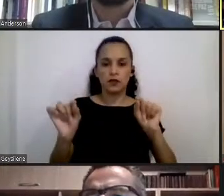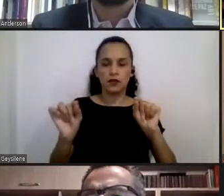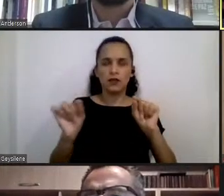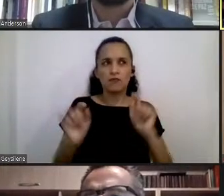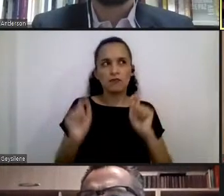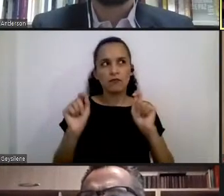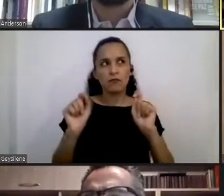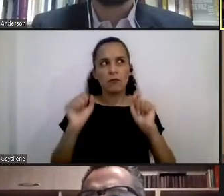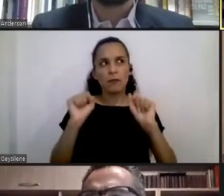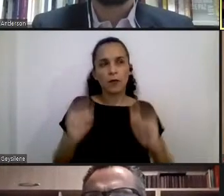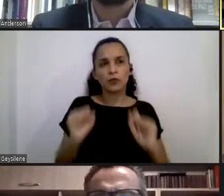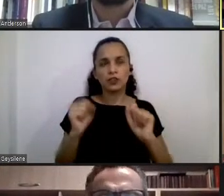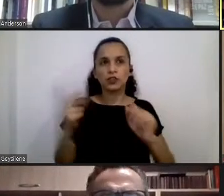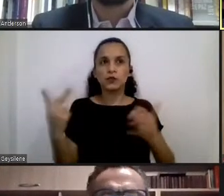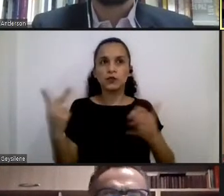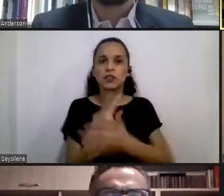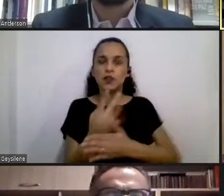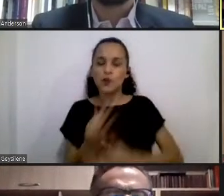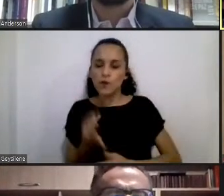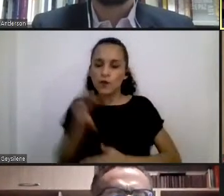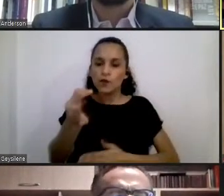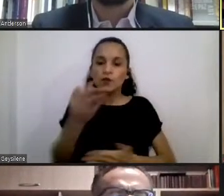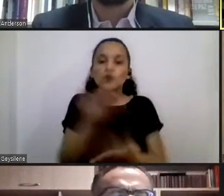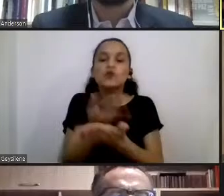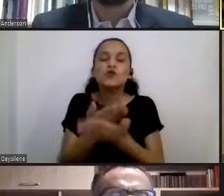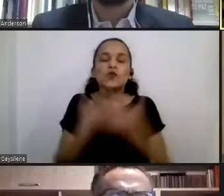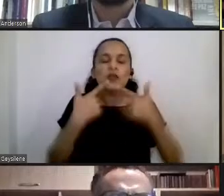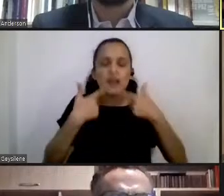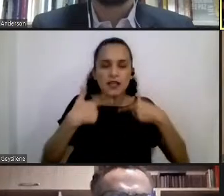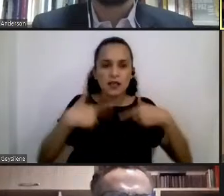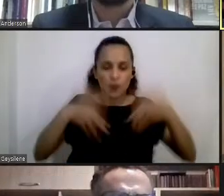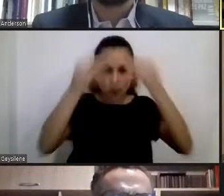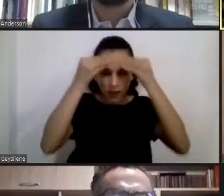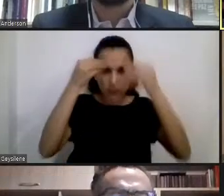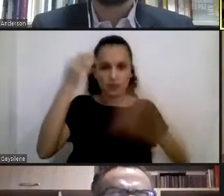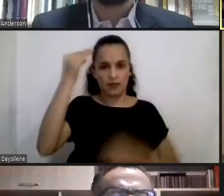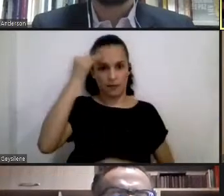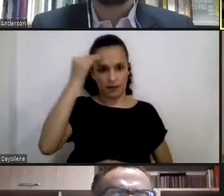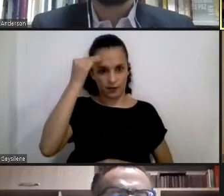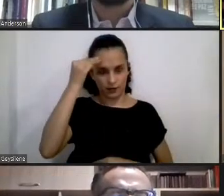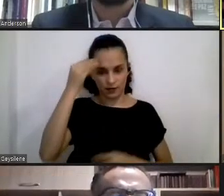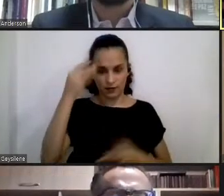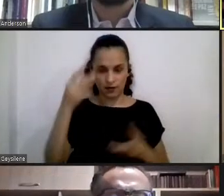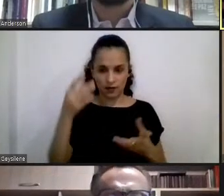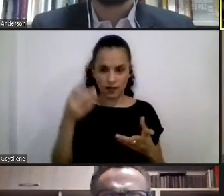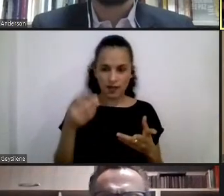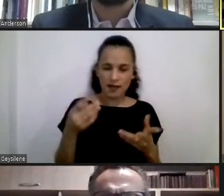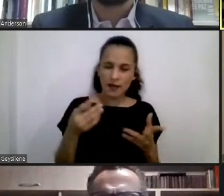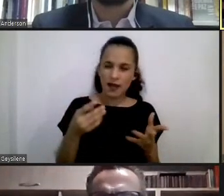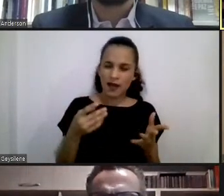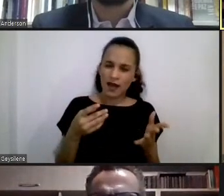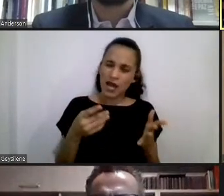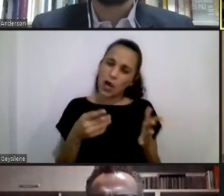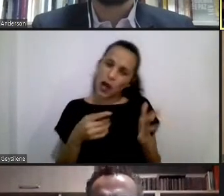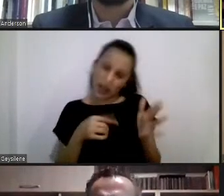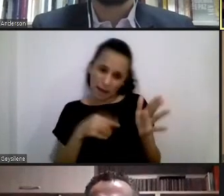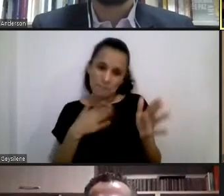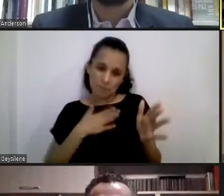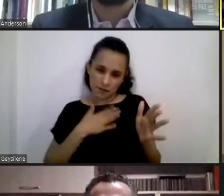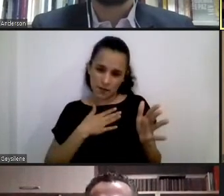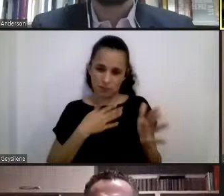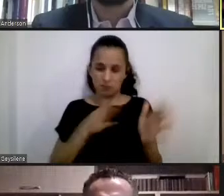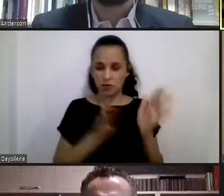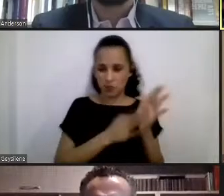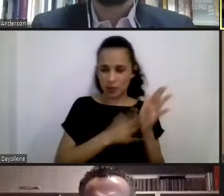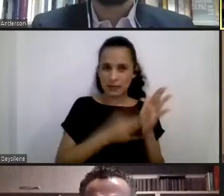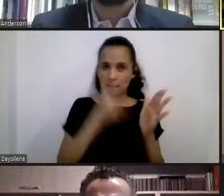do estudo da linguagem e da mente. A especulação parecia radical na época